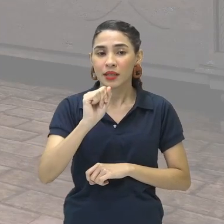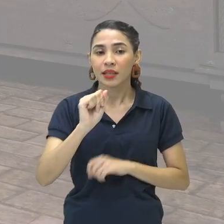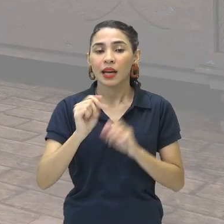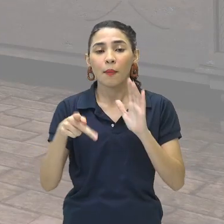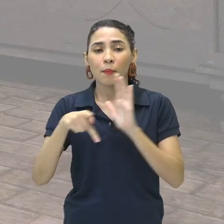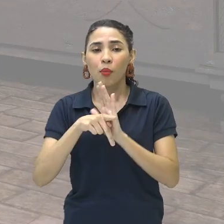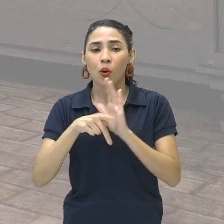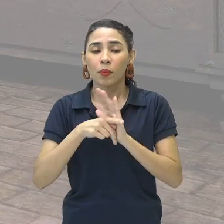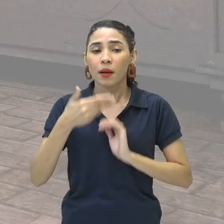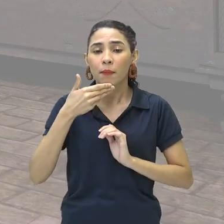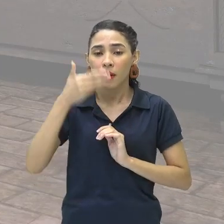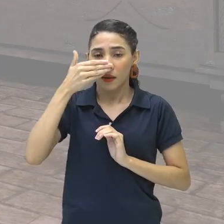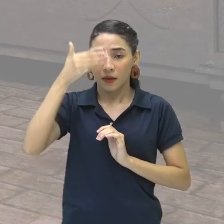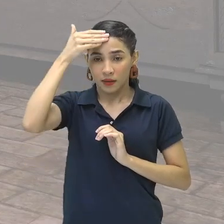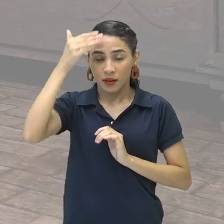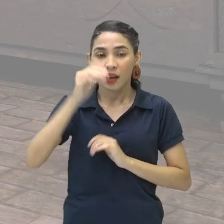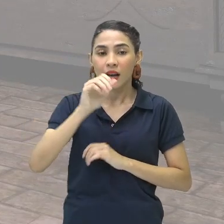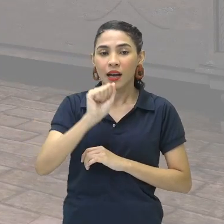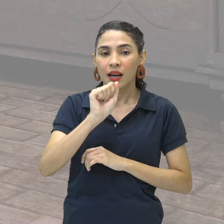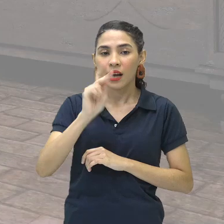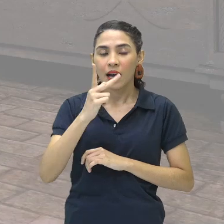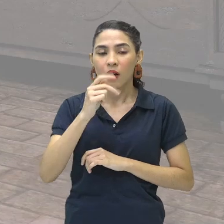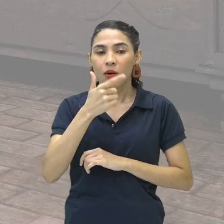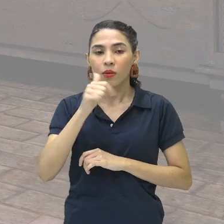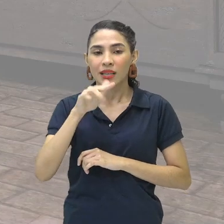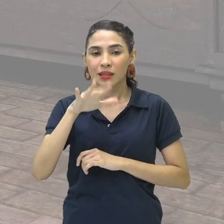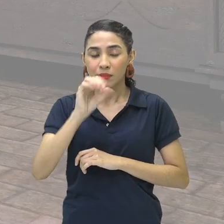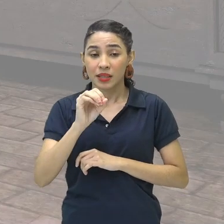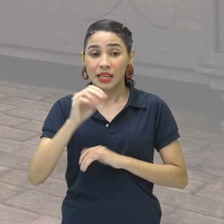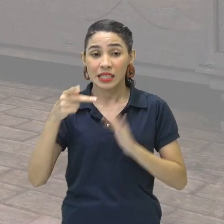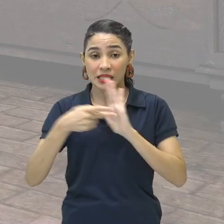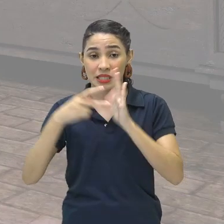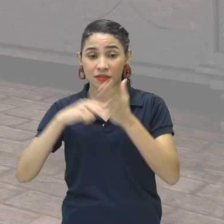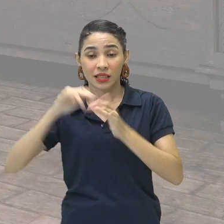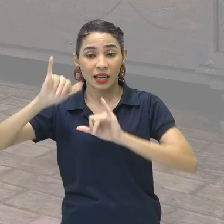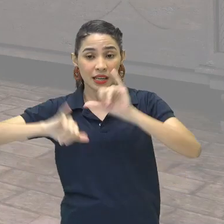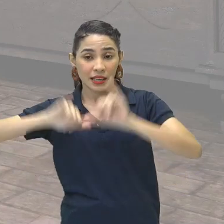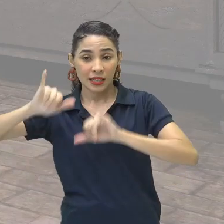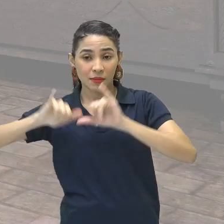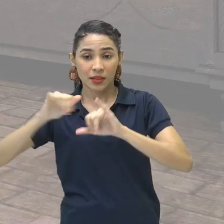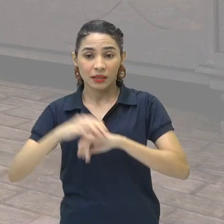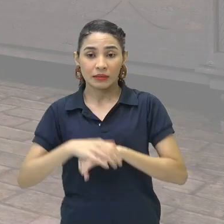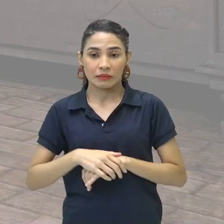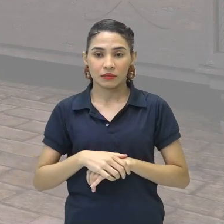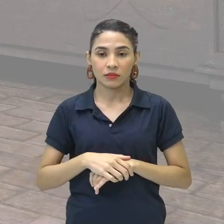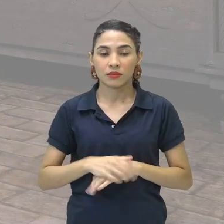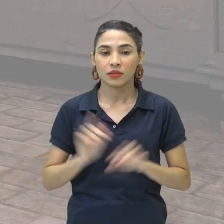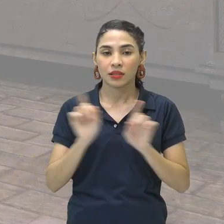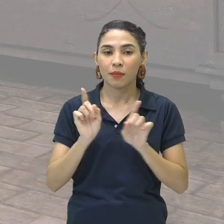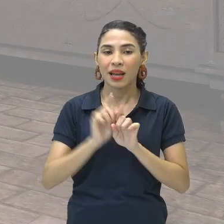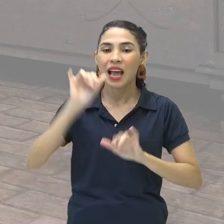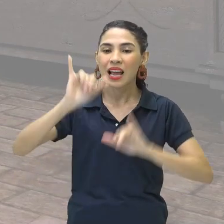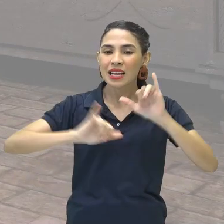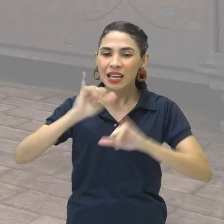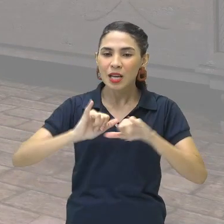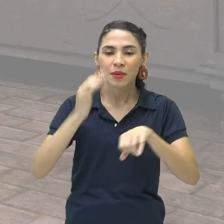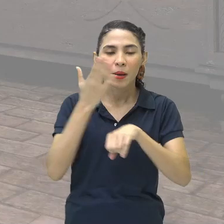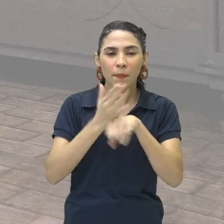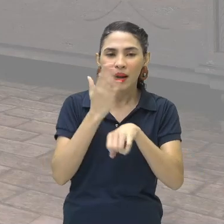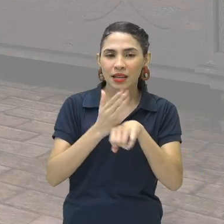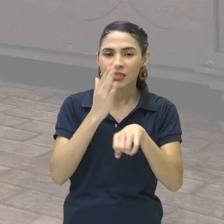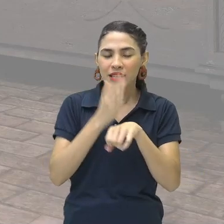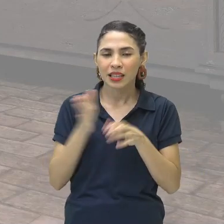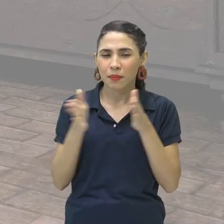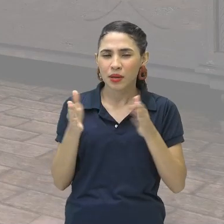árabe alquimia, que significa química, ou seja, era a química praticada na